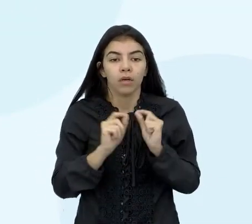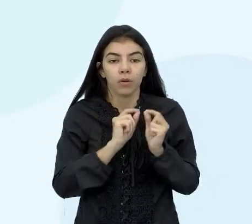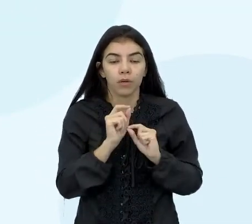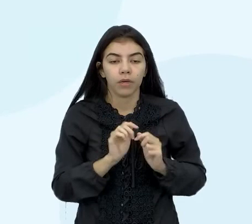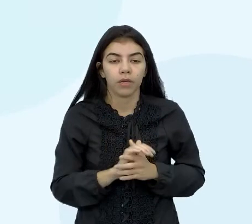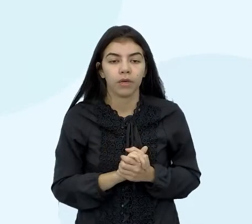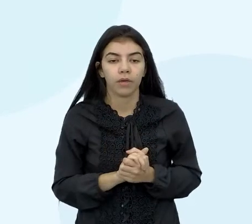Ele tem